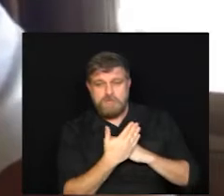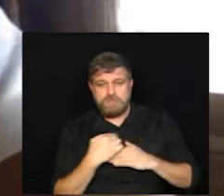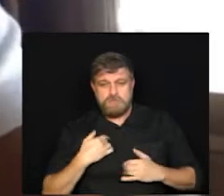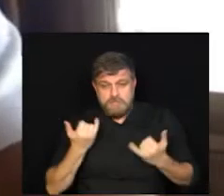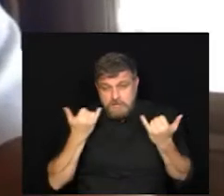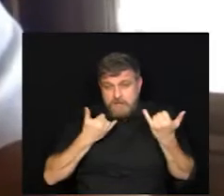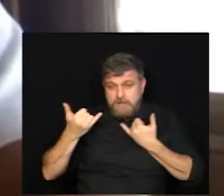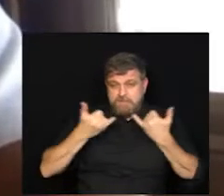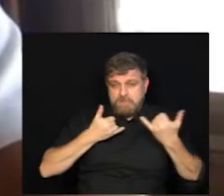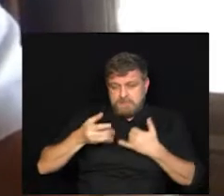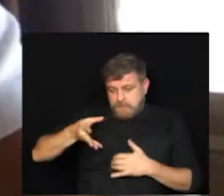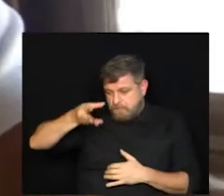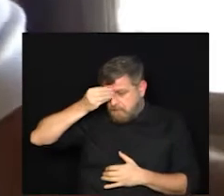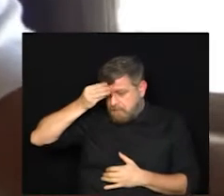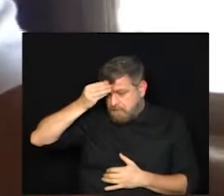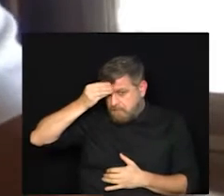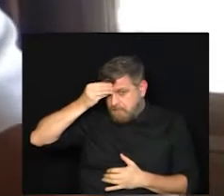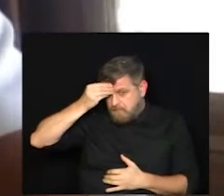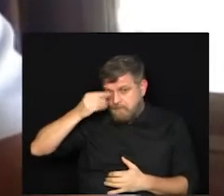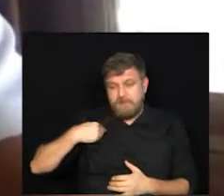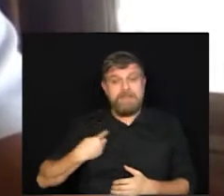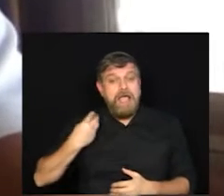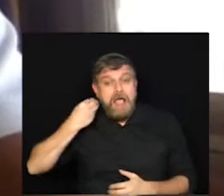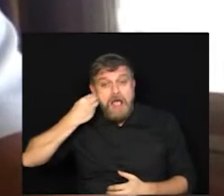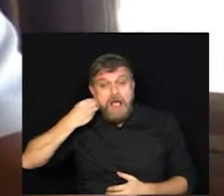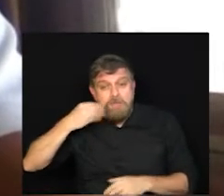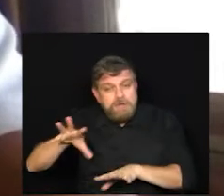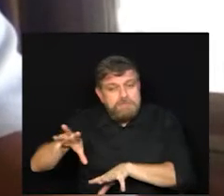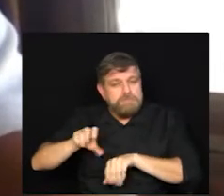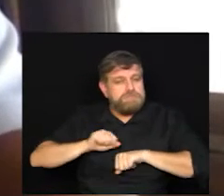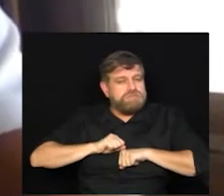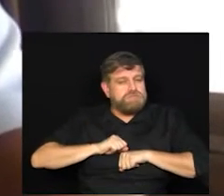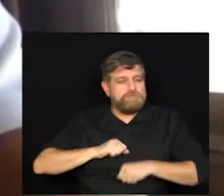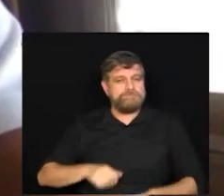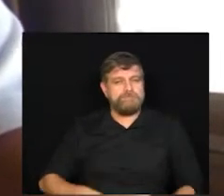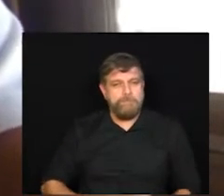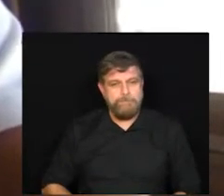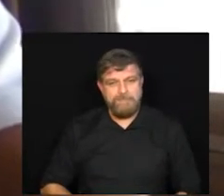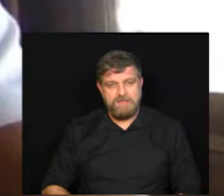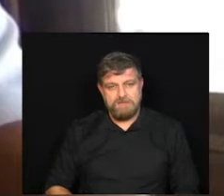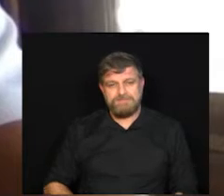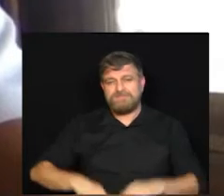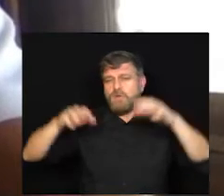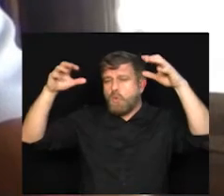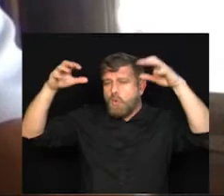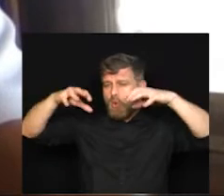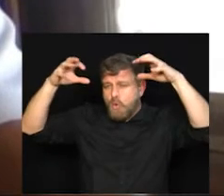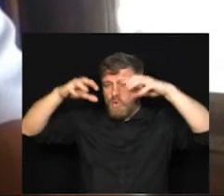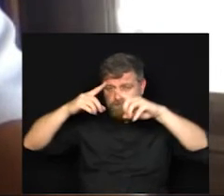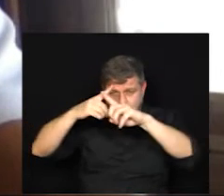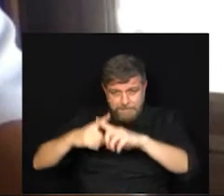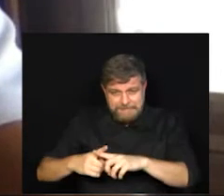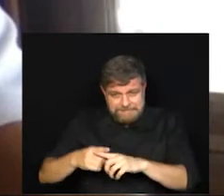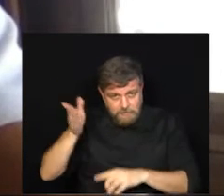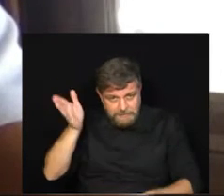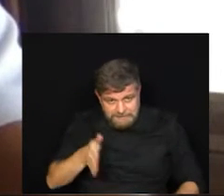e guardando mais experiência dos lugares. Se tiver chuva, tem competição?